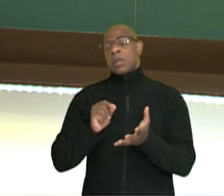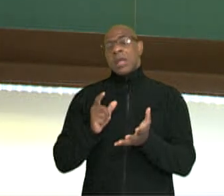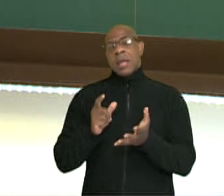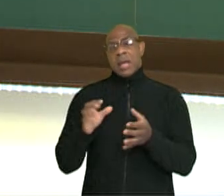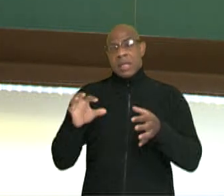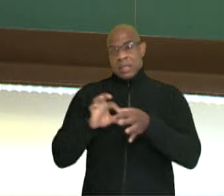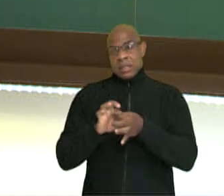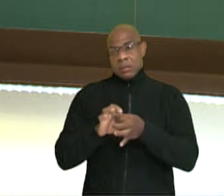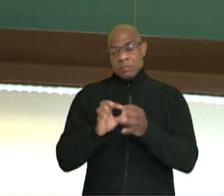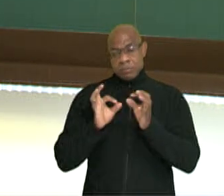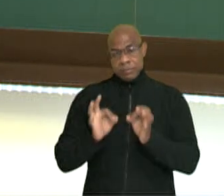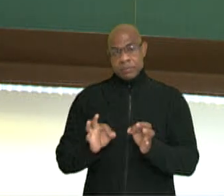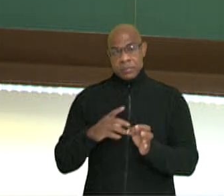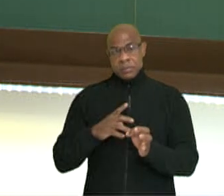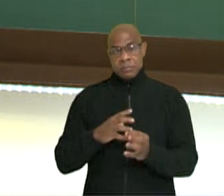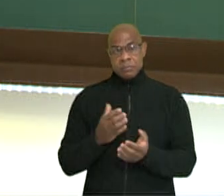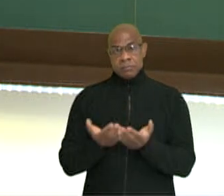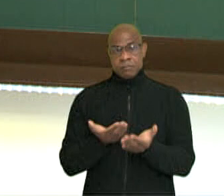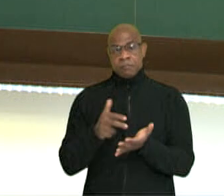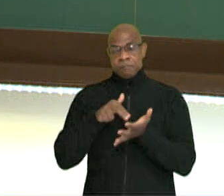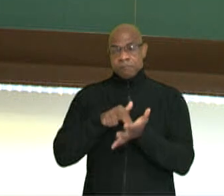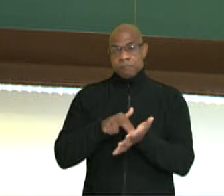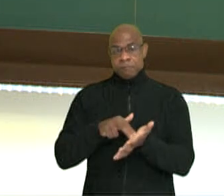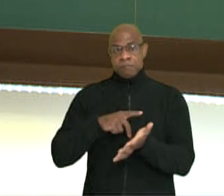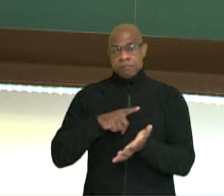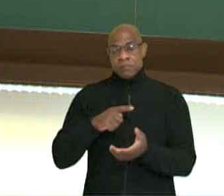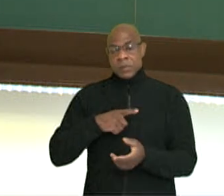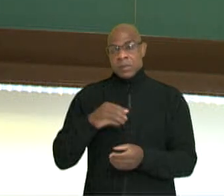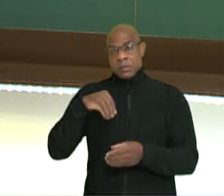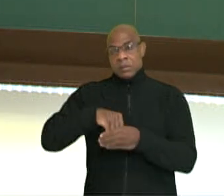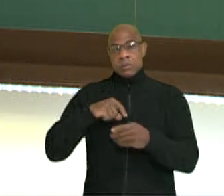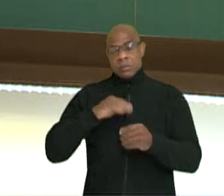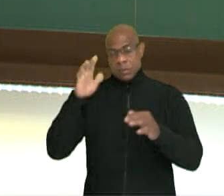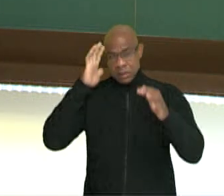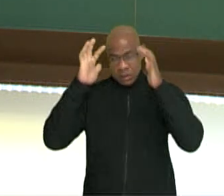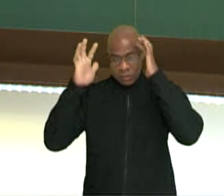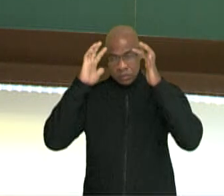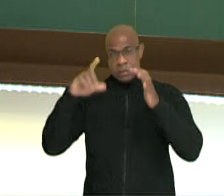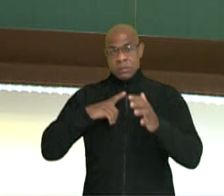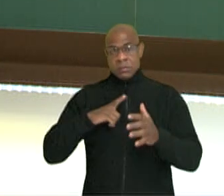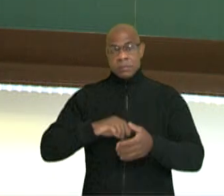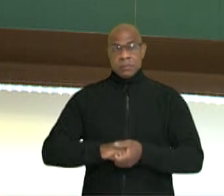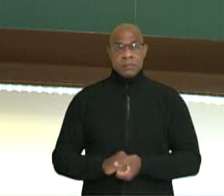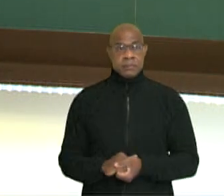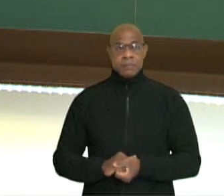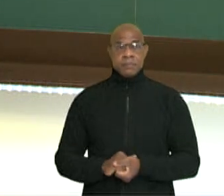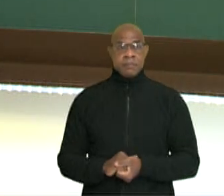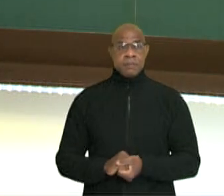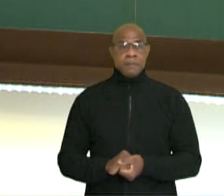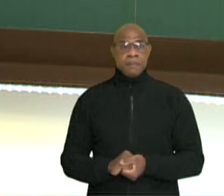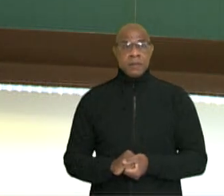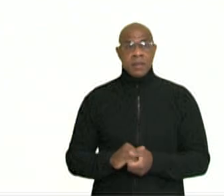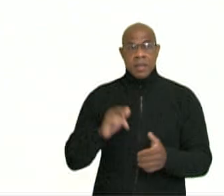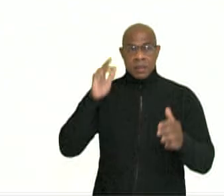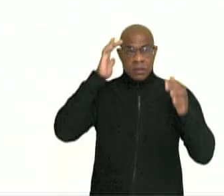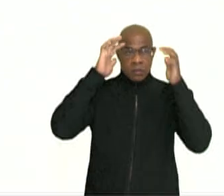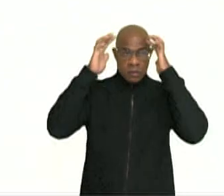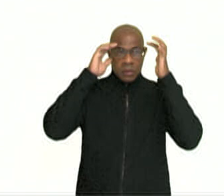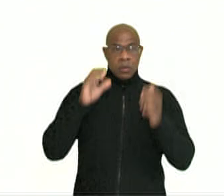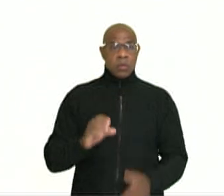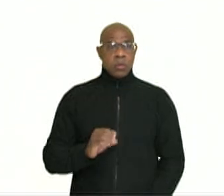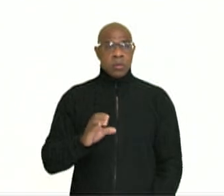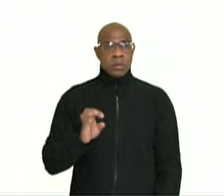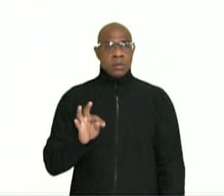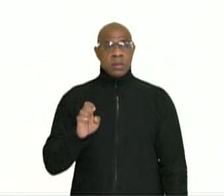estabilizados, certo? E essa estabilidade vem com a nossa teoria do octeto. A teoria do octeto, também chamada